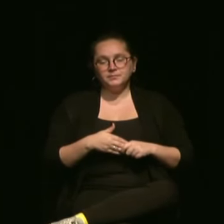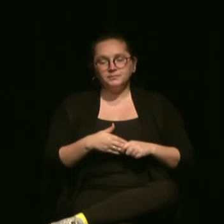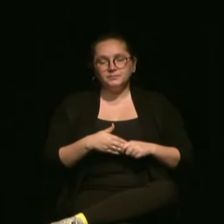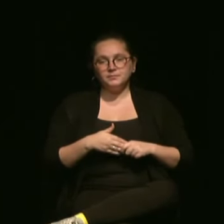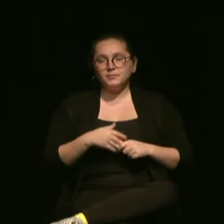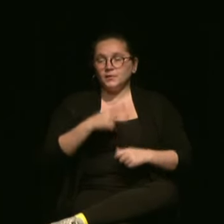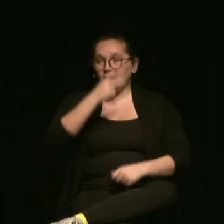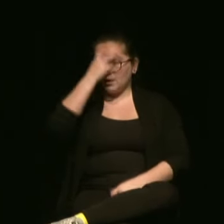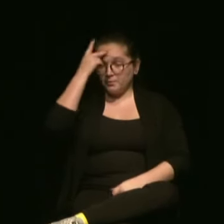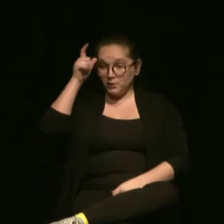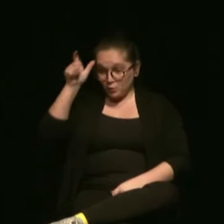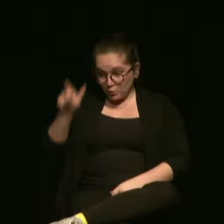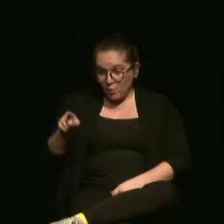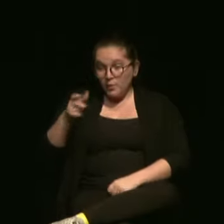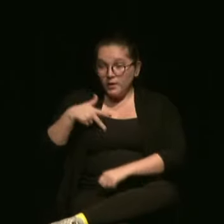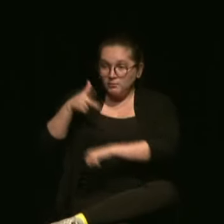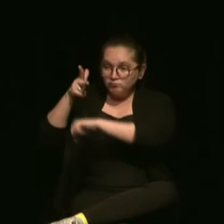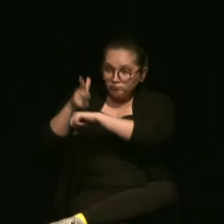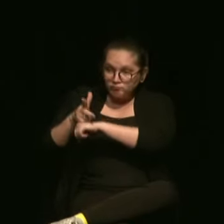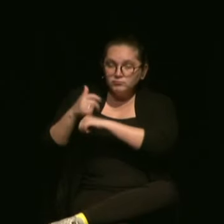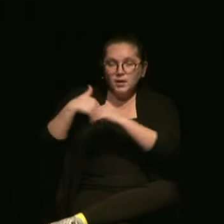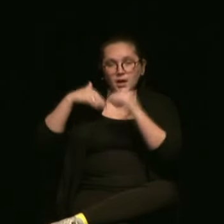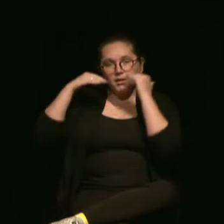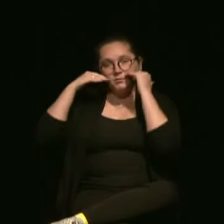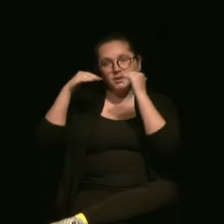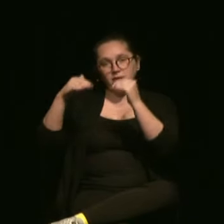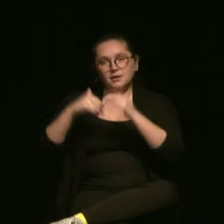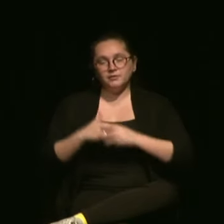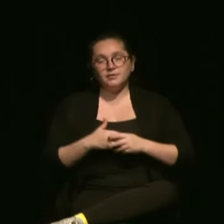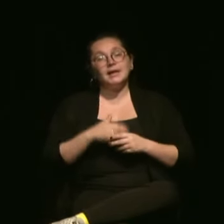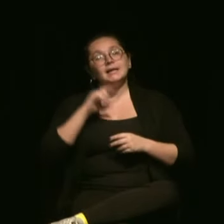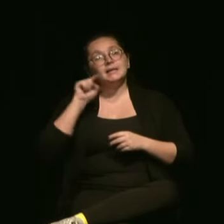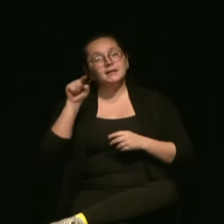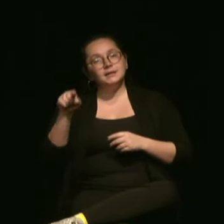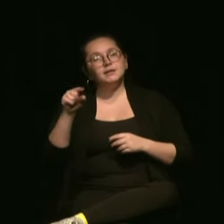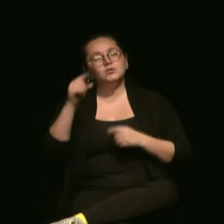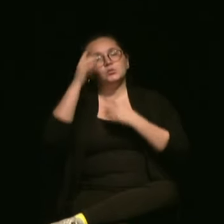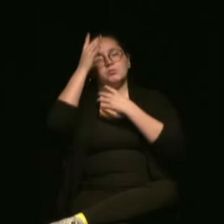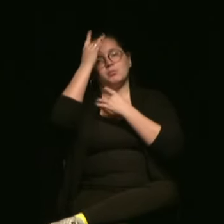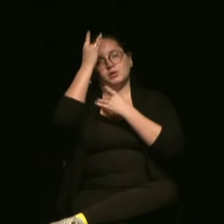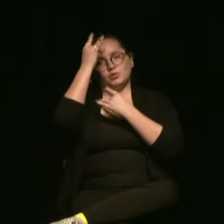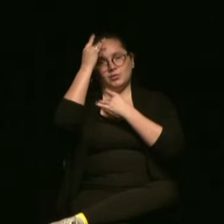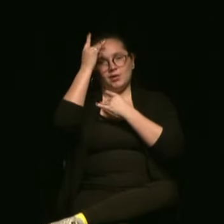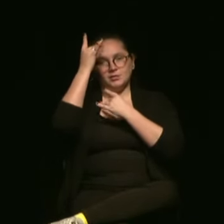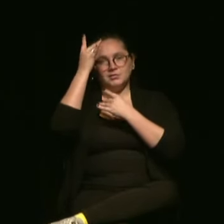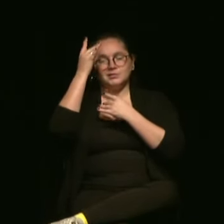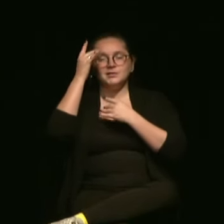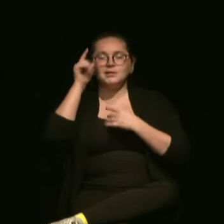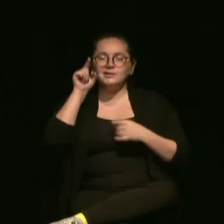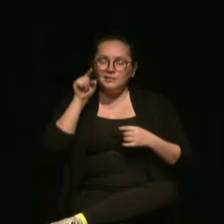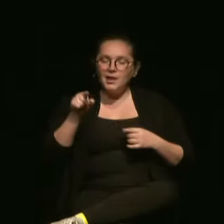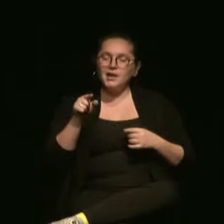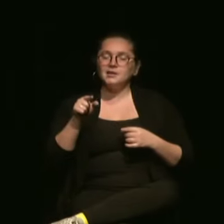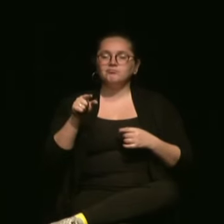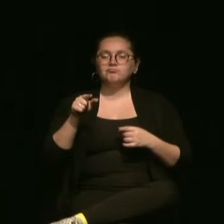a pessoa que ele filmava. E, nesse sentido, o personagem está sendo